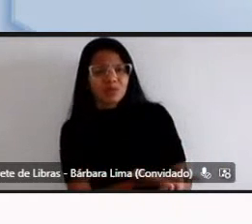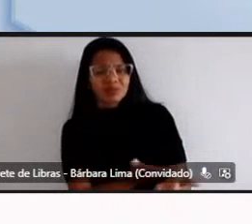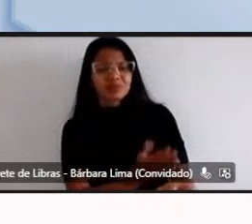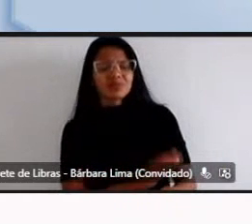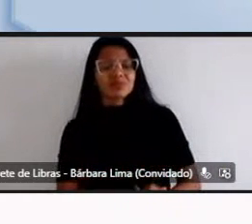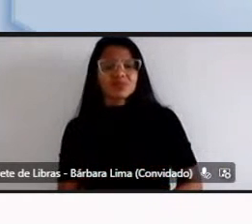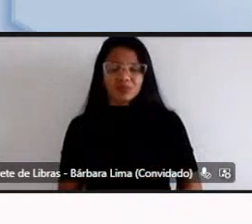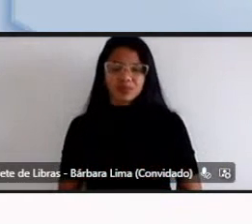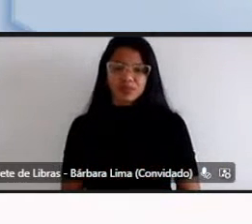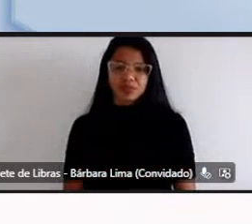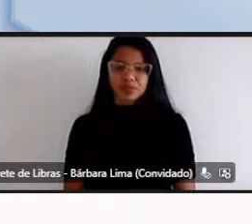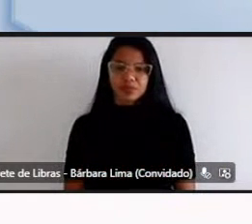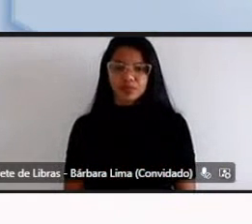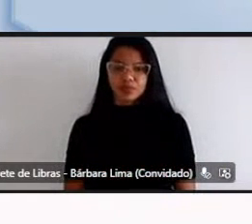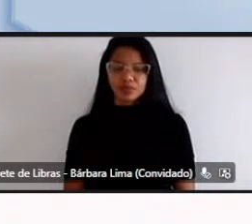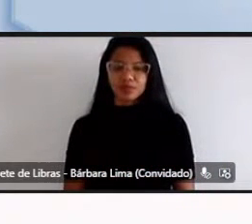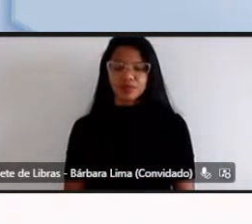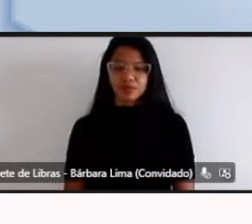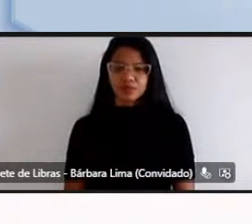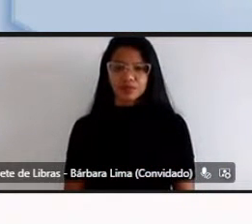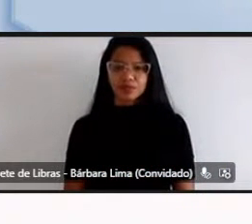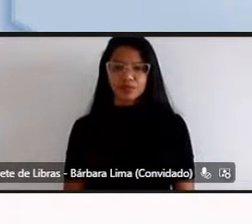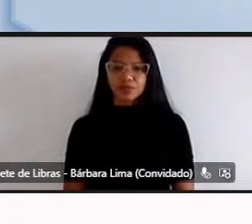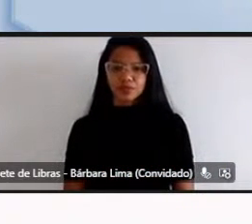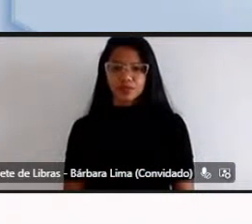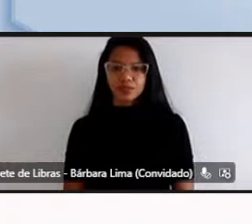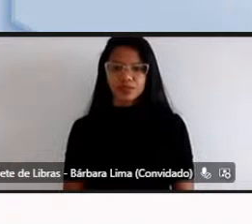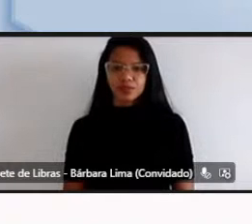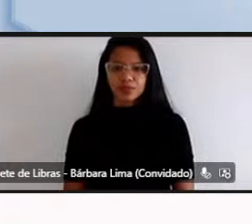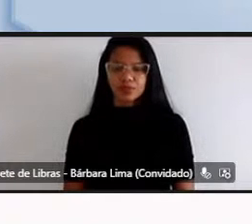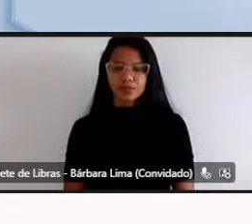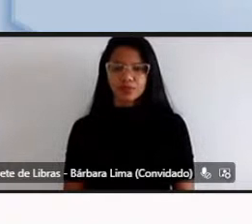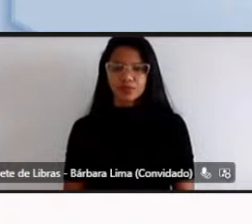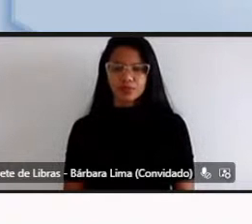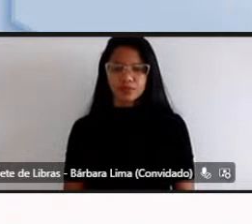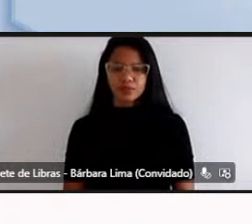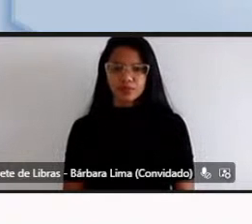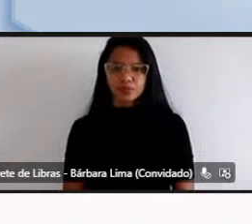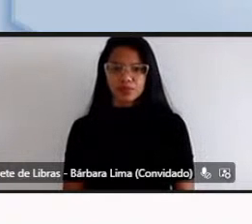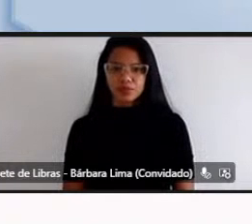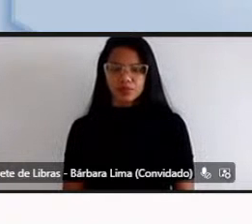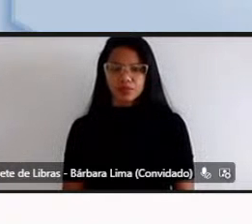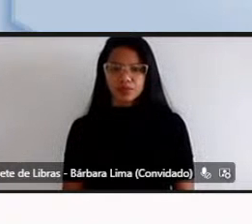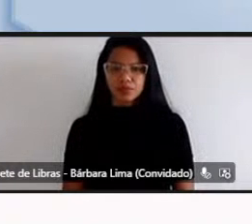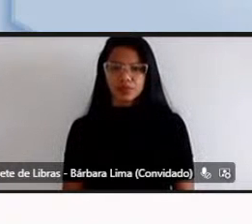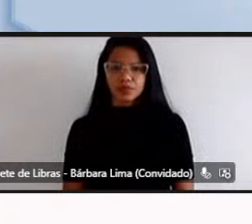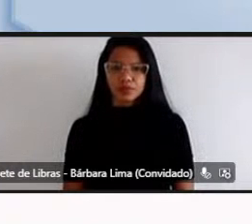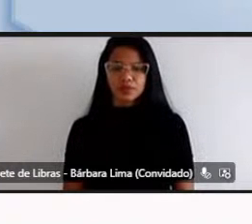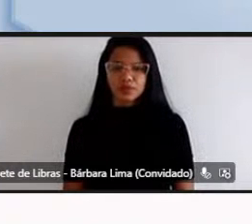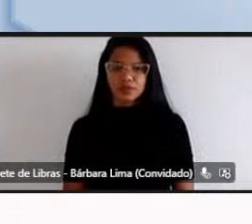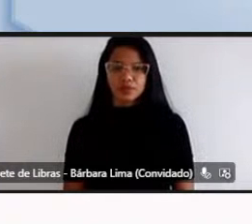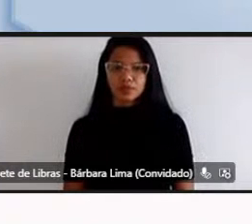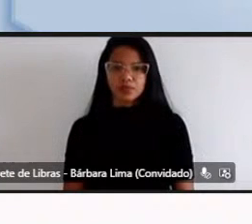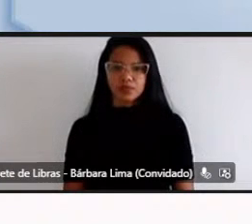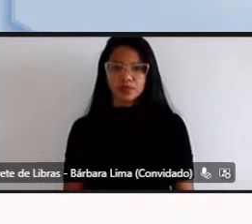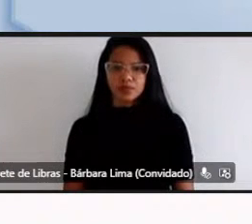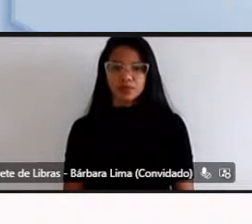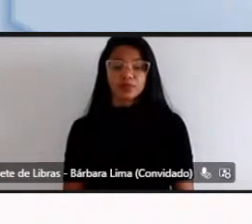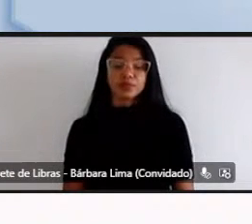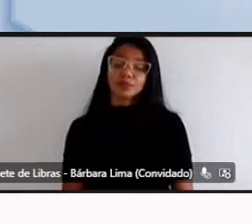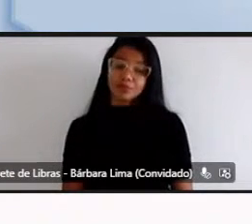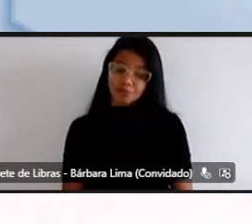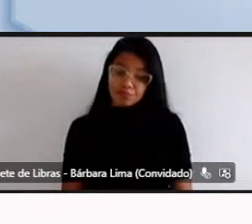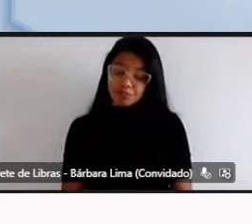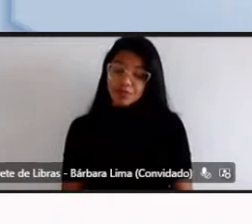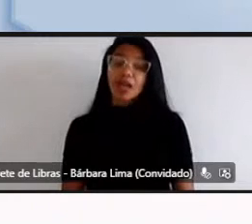Once you ask that question, immediately the victim becomes the focus of the system. E assim que você